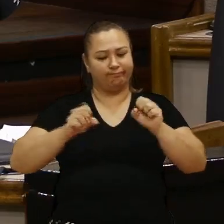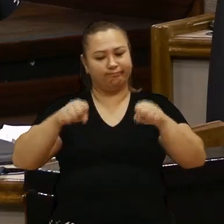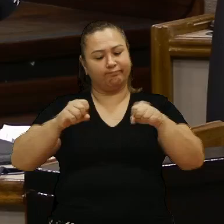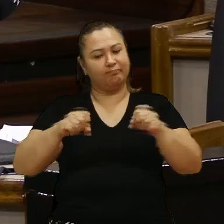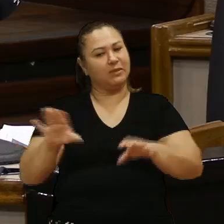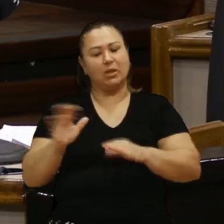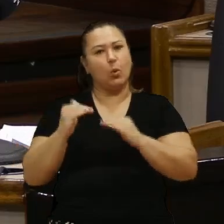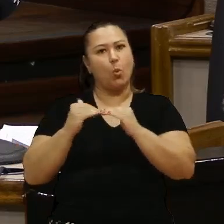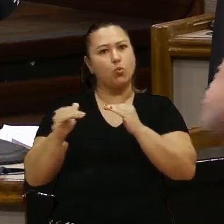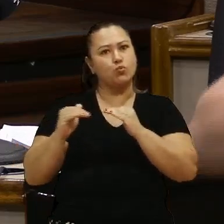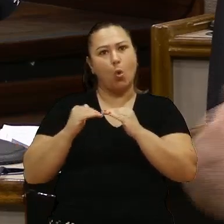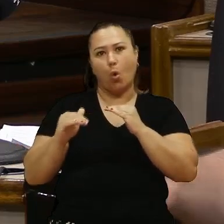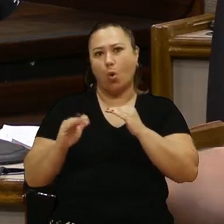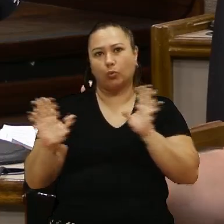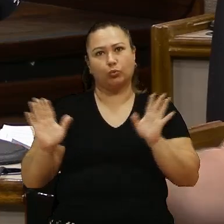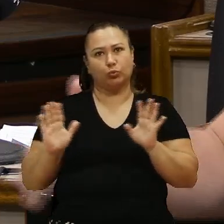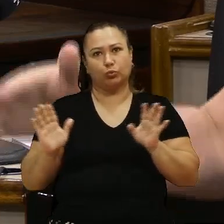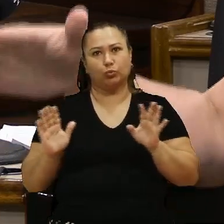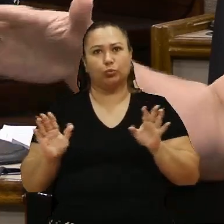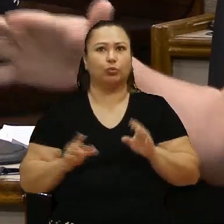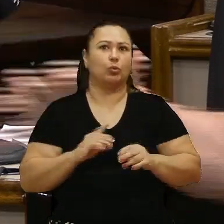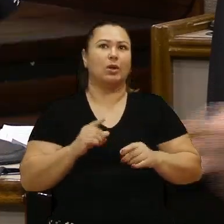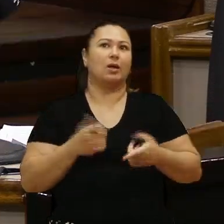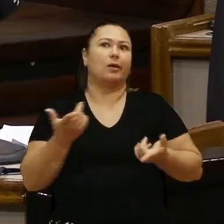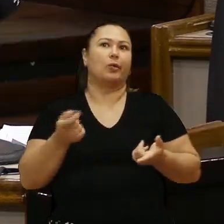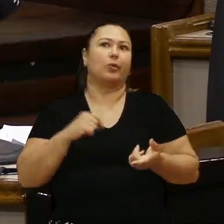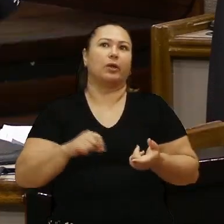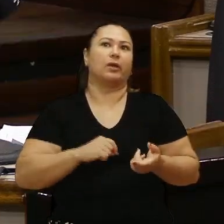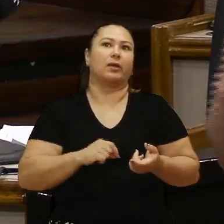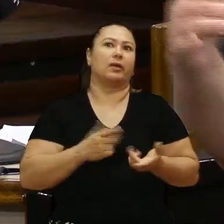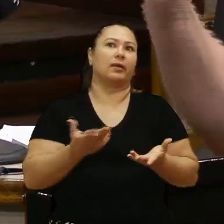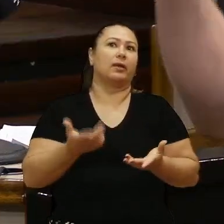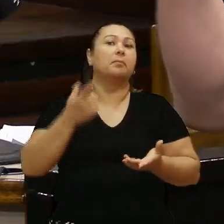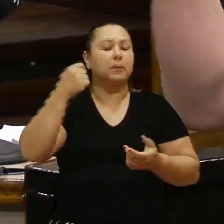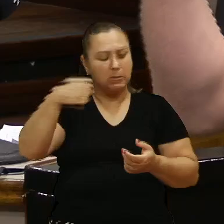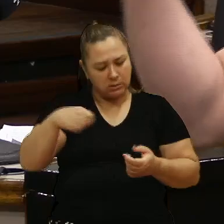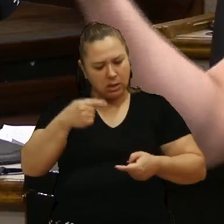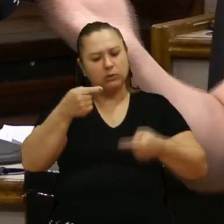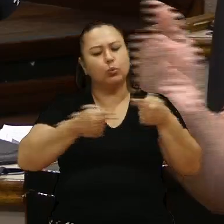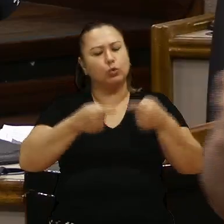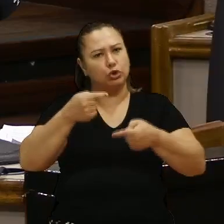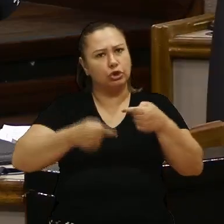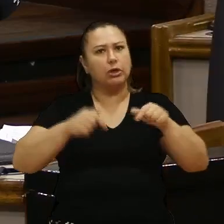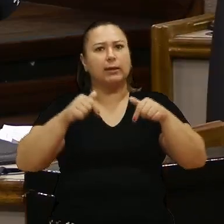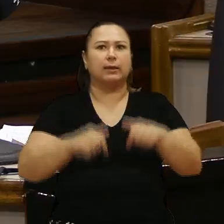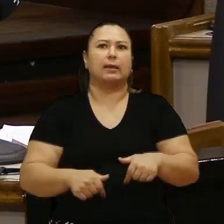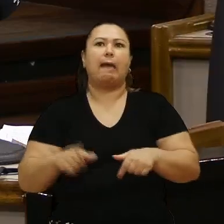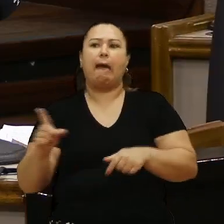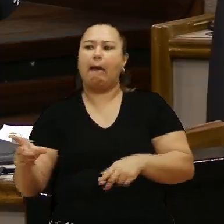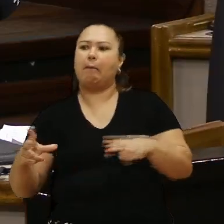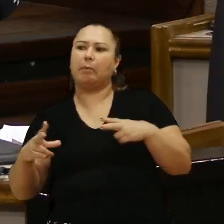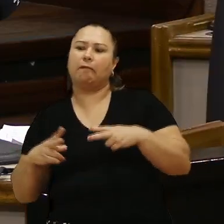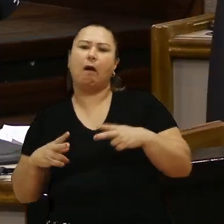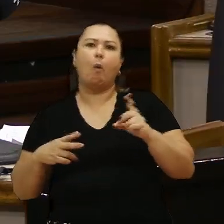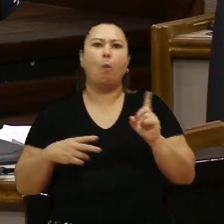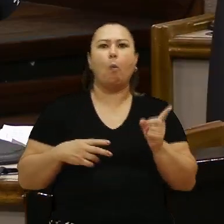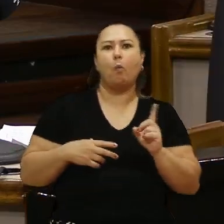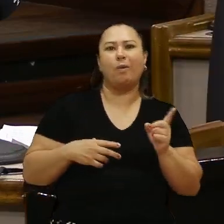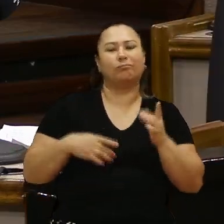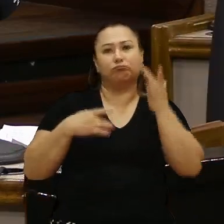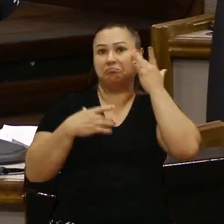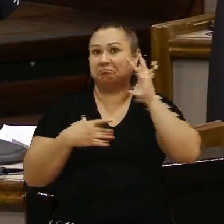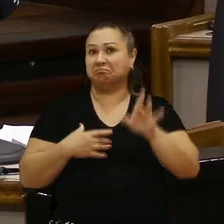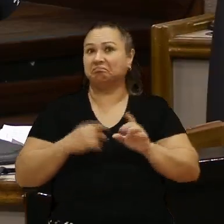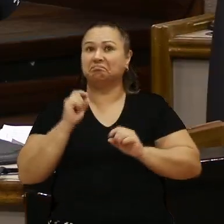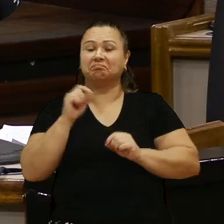não concordo que seja um assunto que deva passar longe dessa casa, de se privatizar ou não. Confesso que eu não sei dos planos